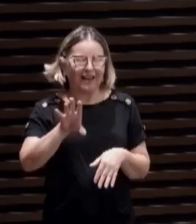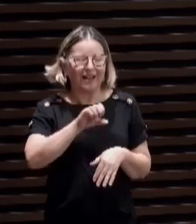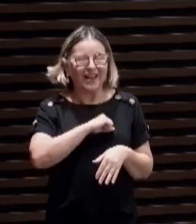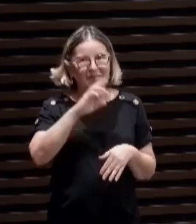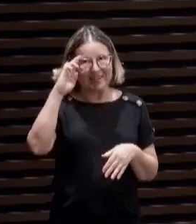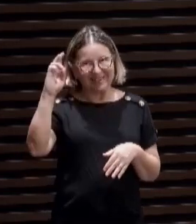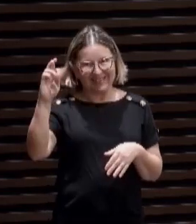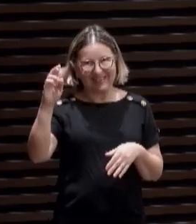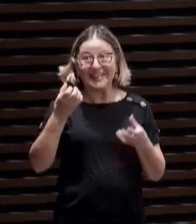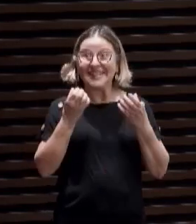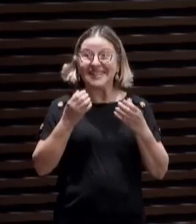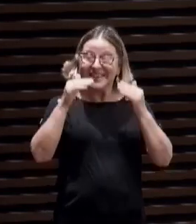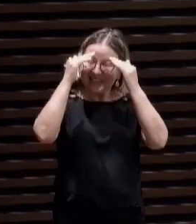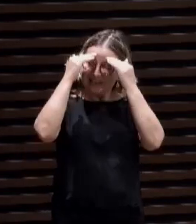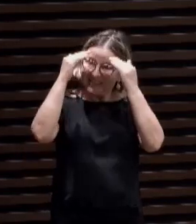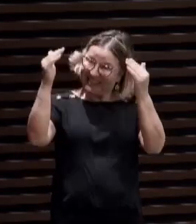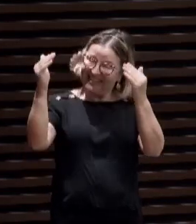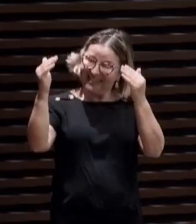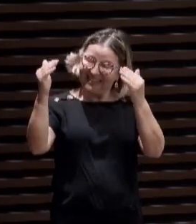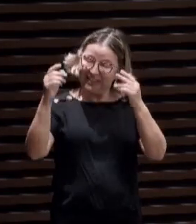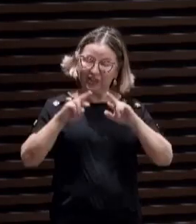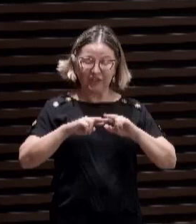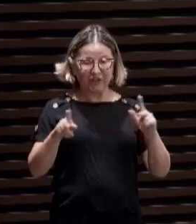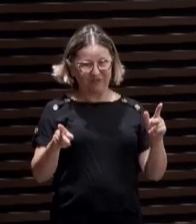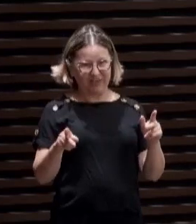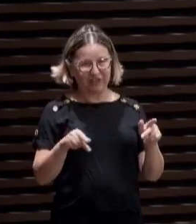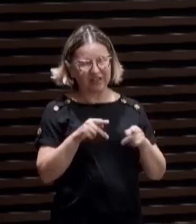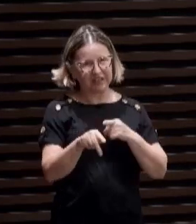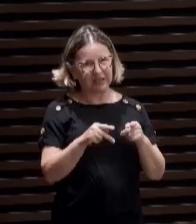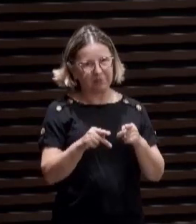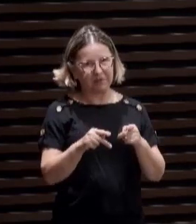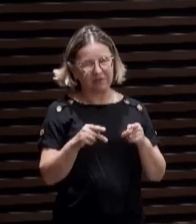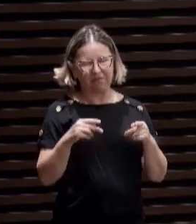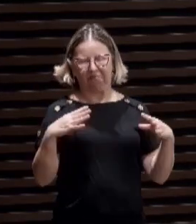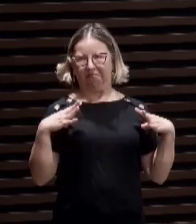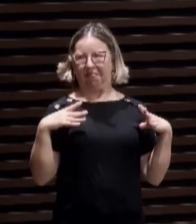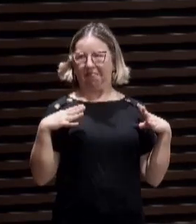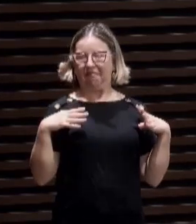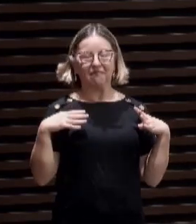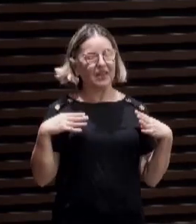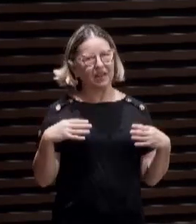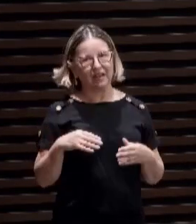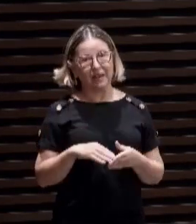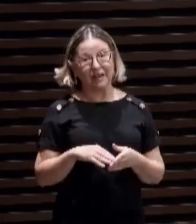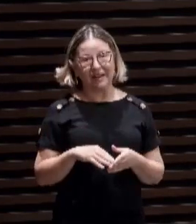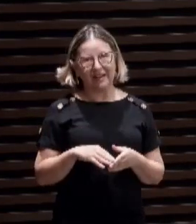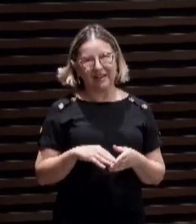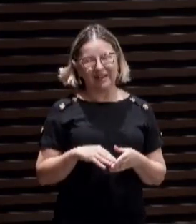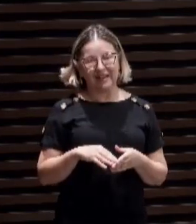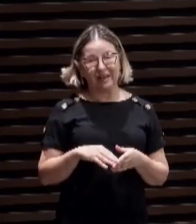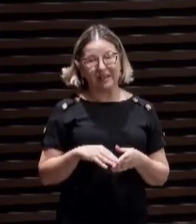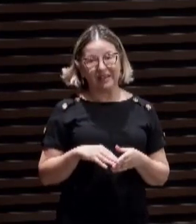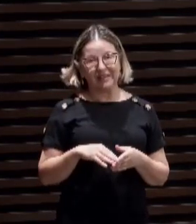consequentemente, vivem estagnados na vida cristã, e aqueles que estão na expectativa de receberem algum